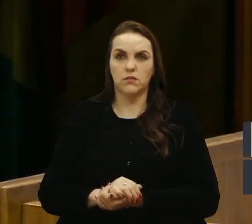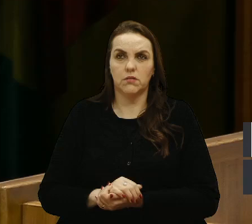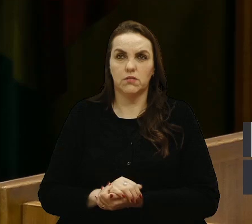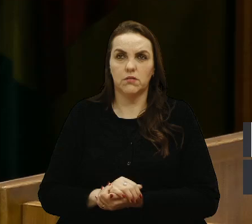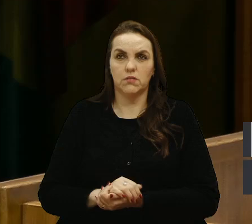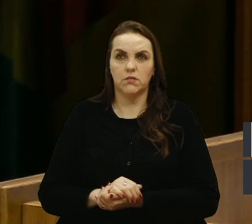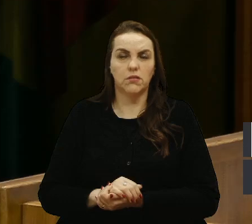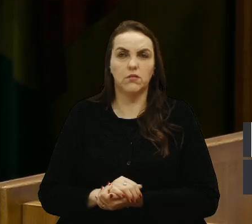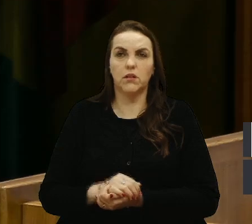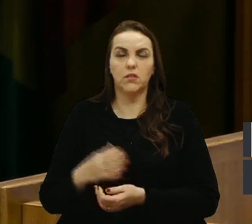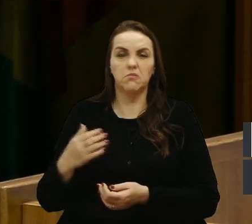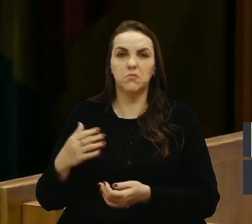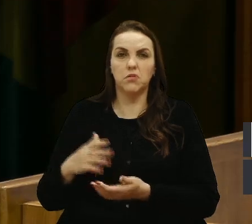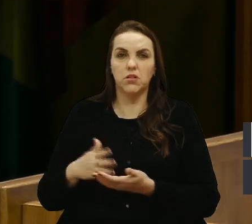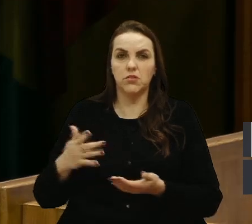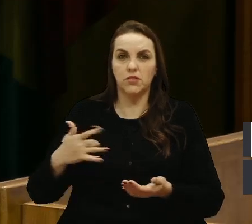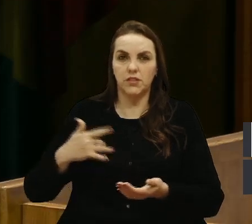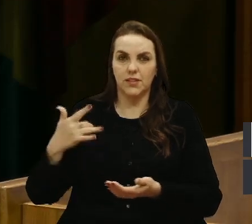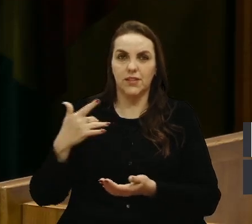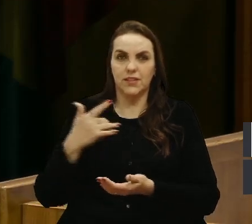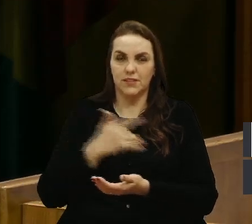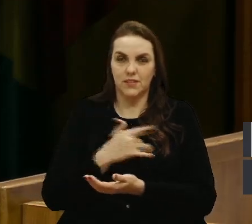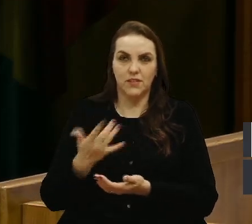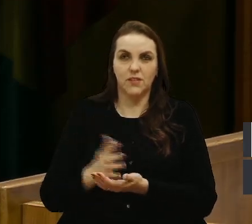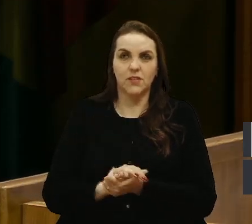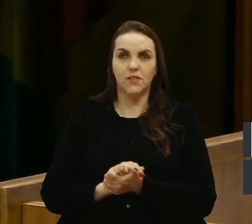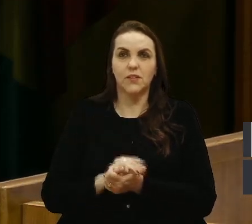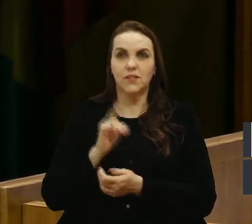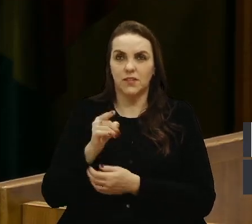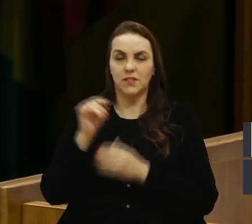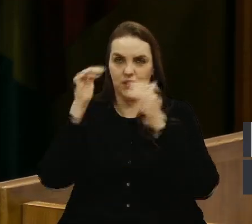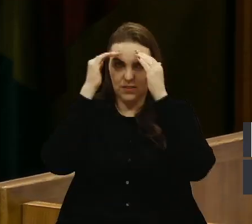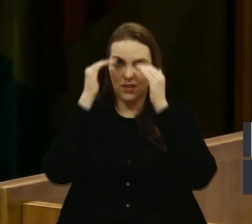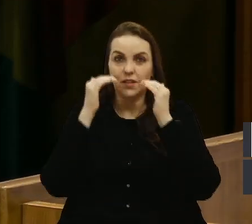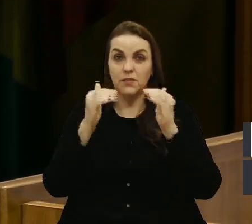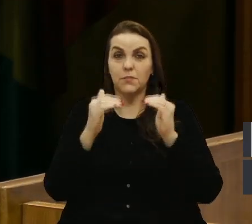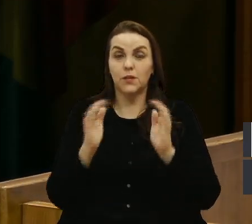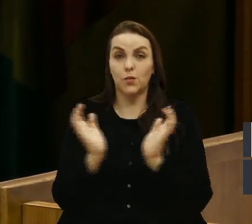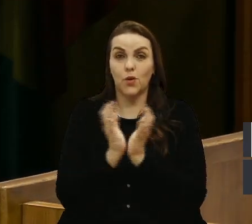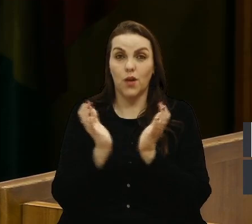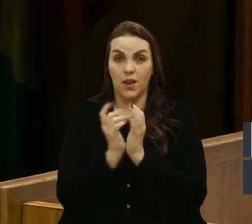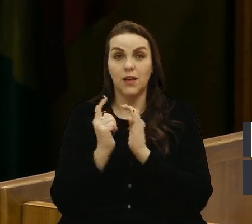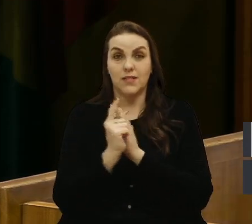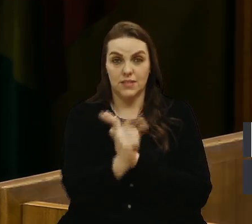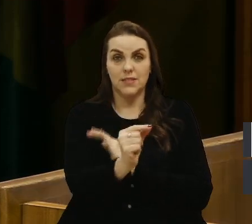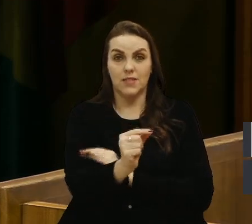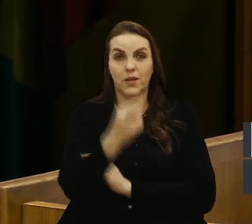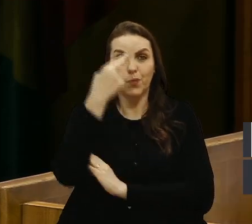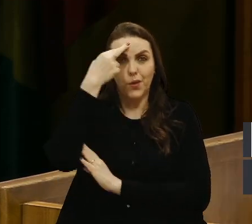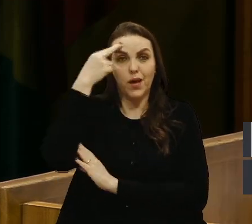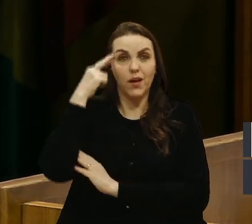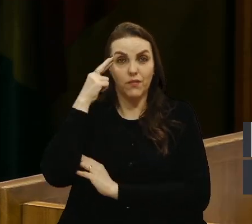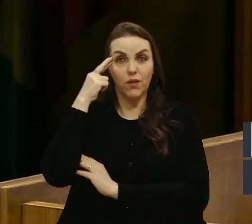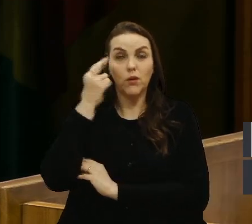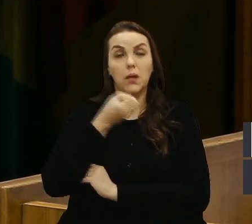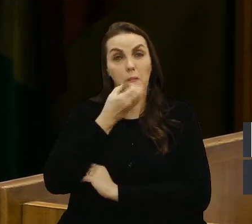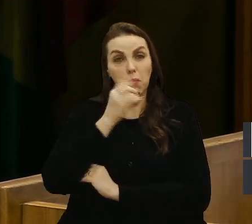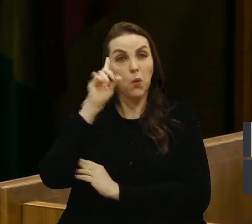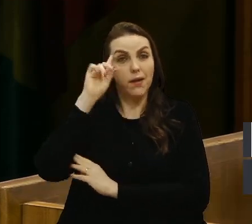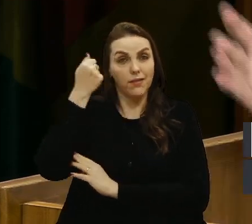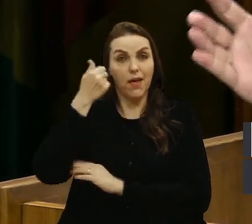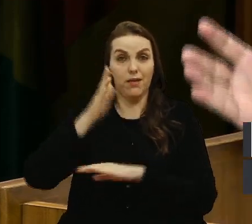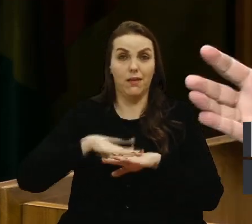saúde. E aqui, com respeito ao colega que saiu dessa casa, Rafael Bueno, que tem boas